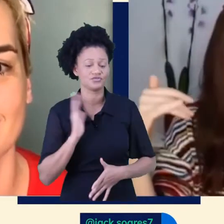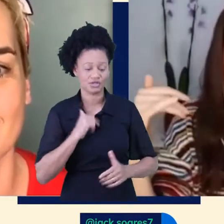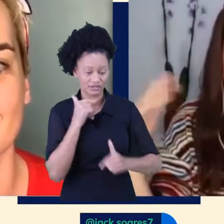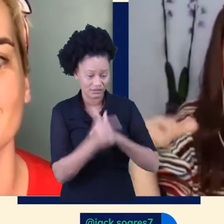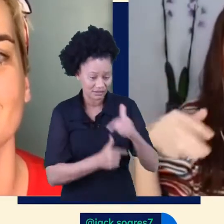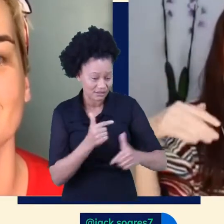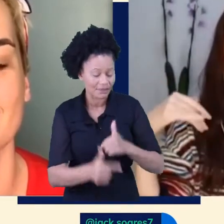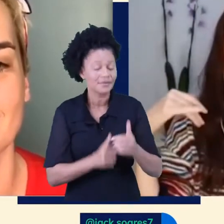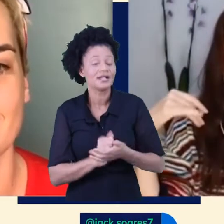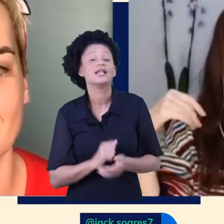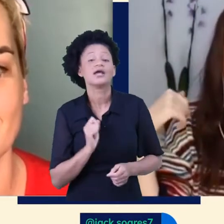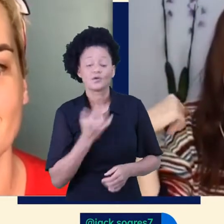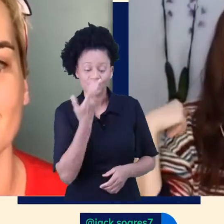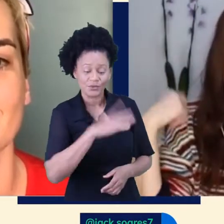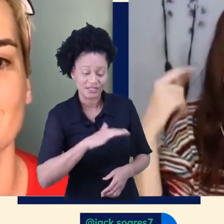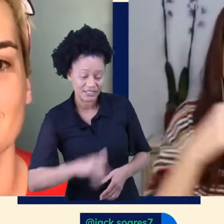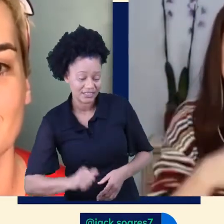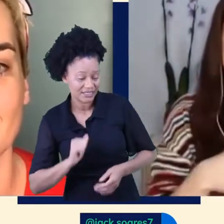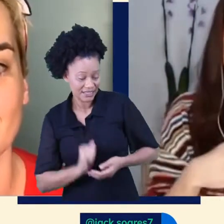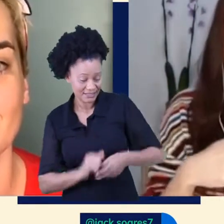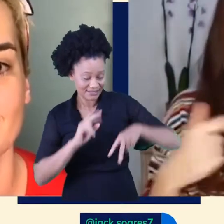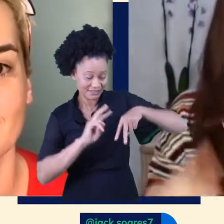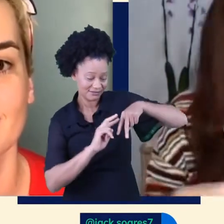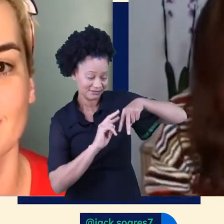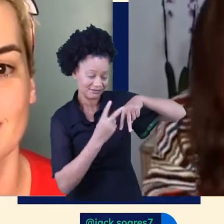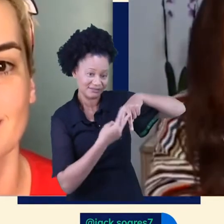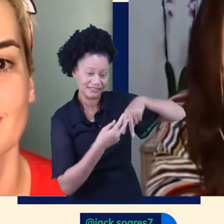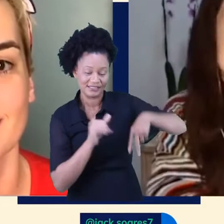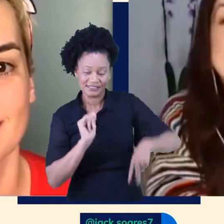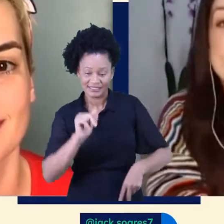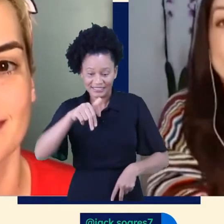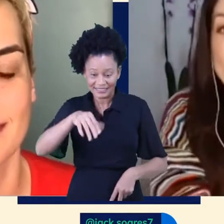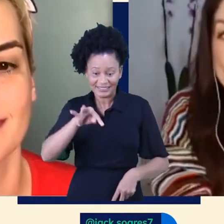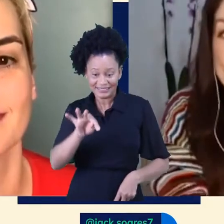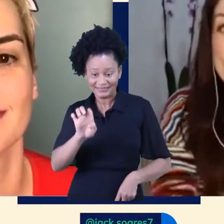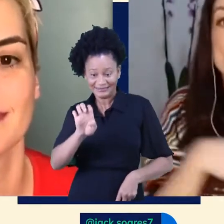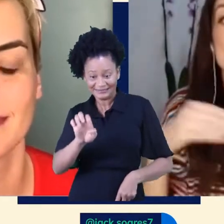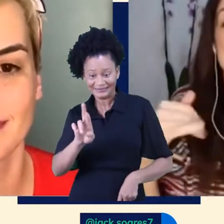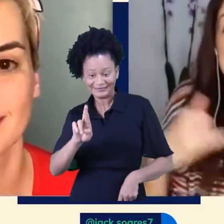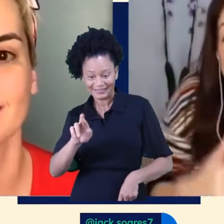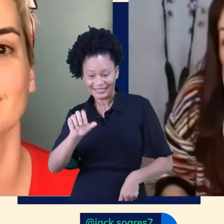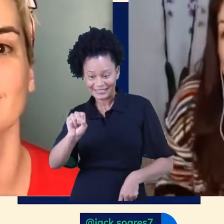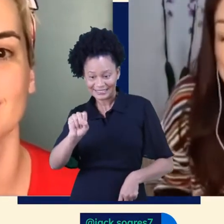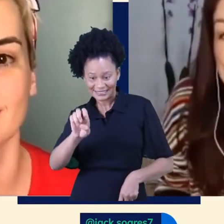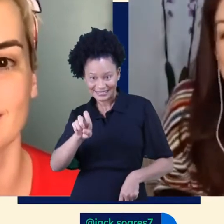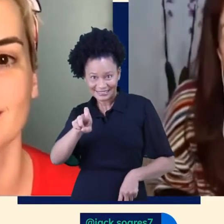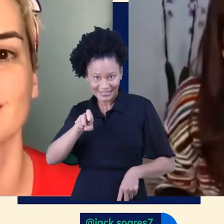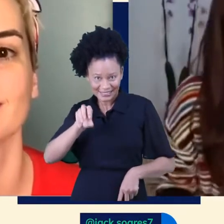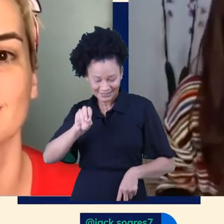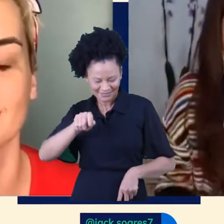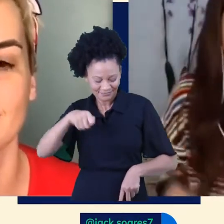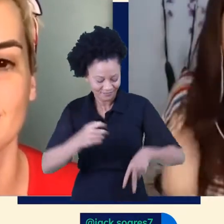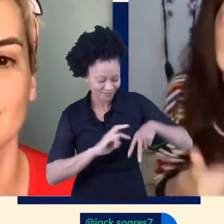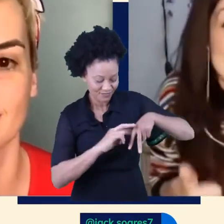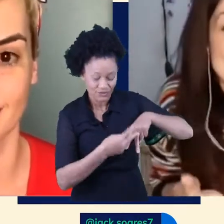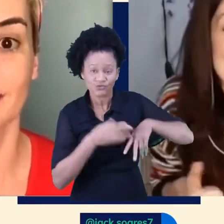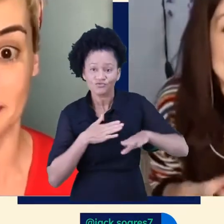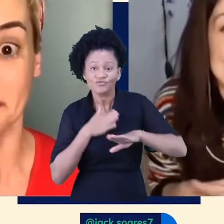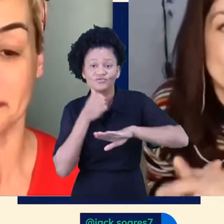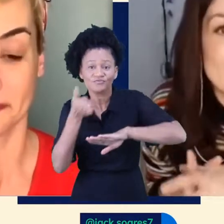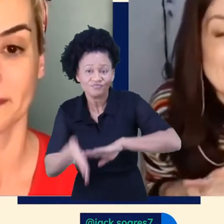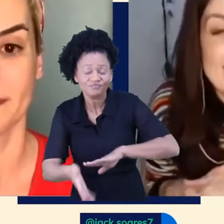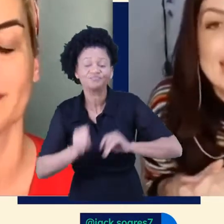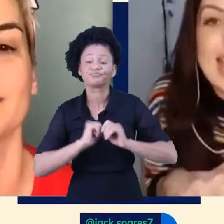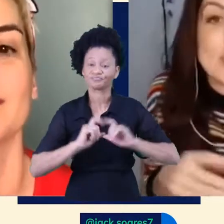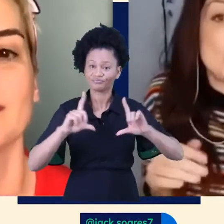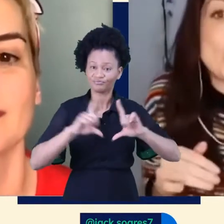Brasília, para Conanda, para a gente fazer, junto com o Conanda, para fazer uma incidência política, para a gente mudar algumas legislações, que eu já te conto,